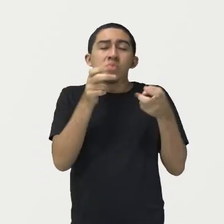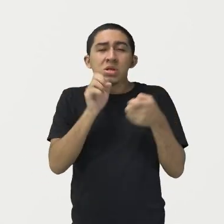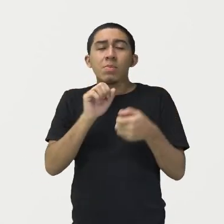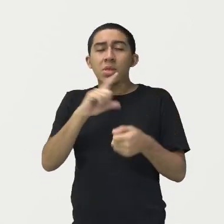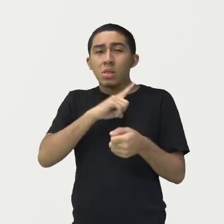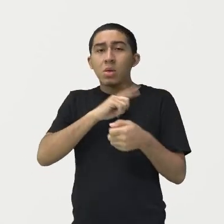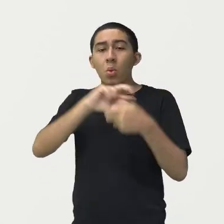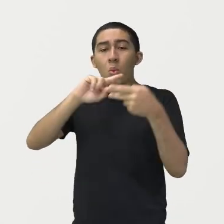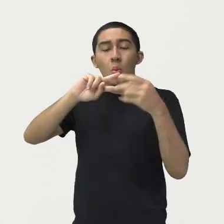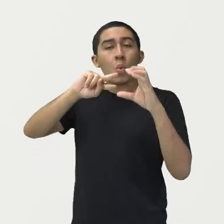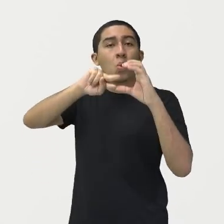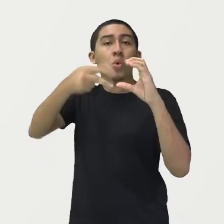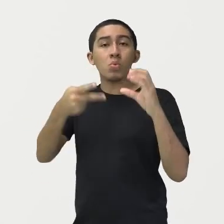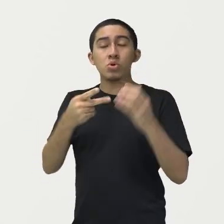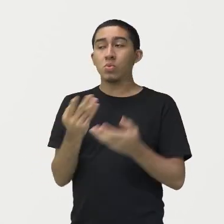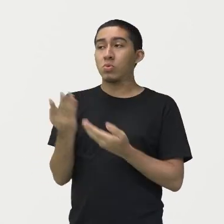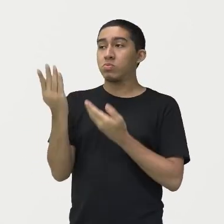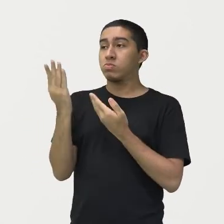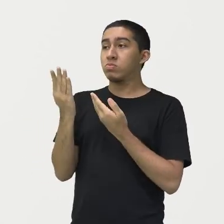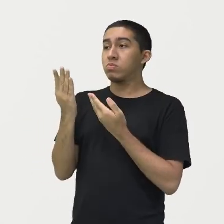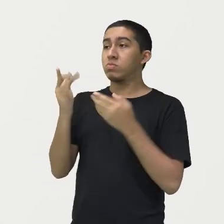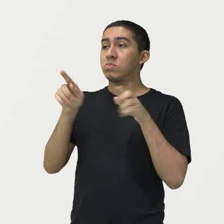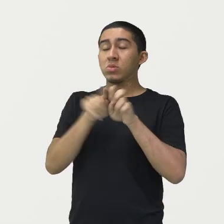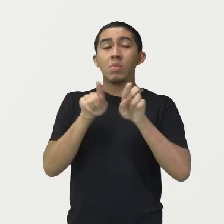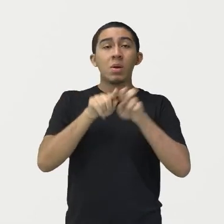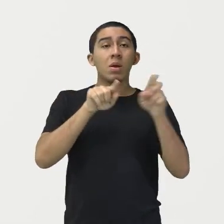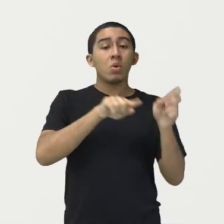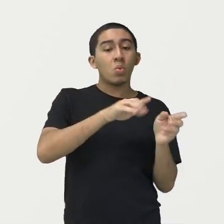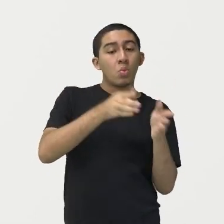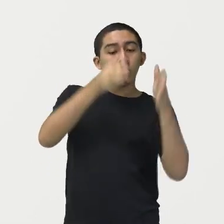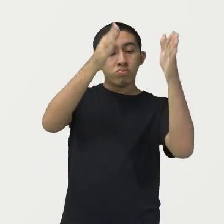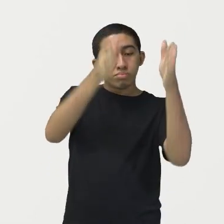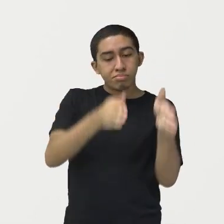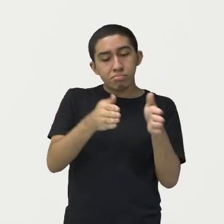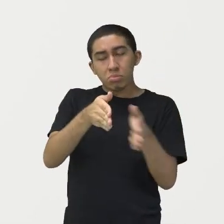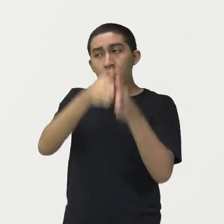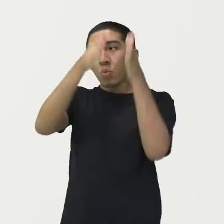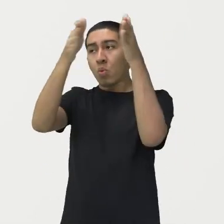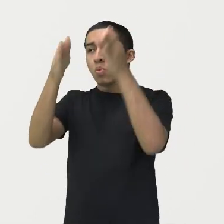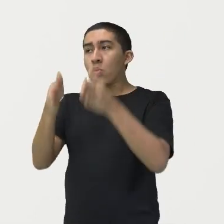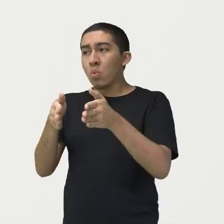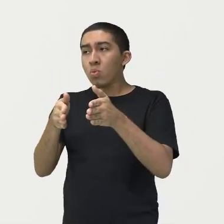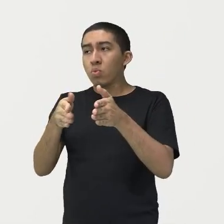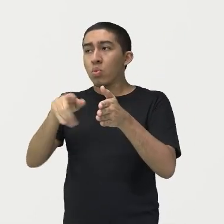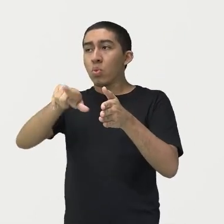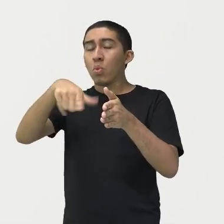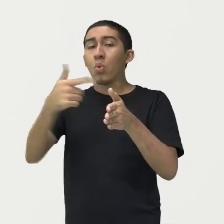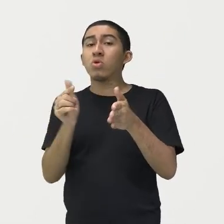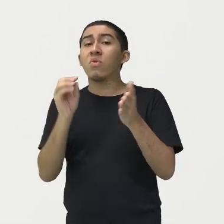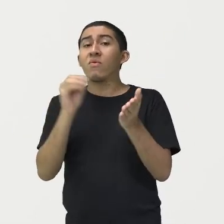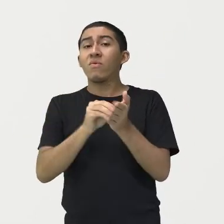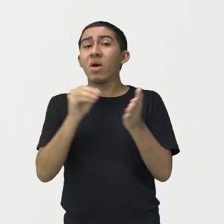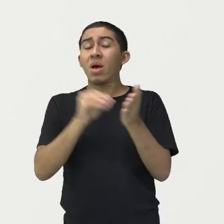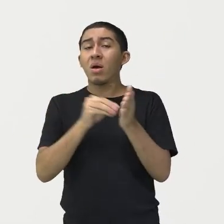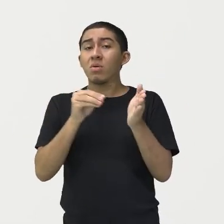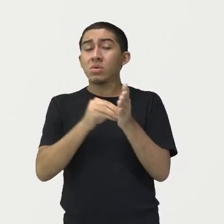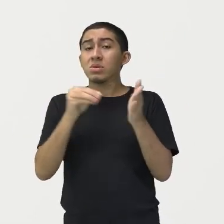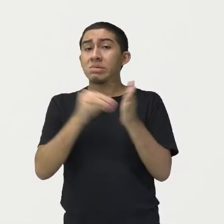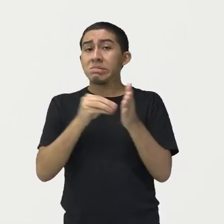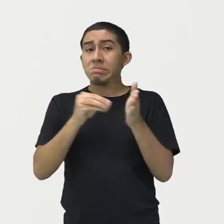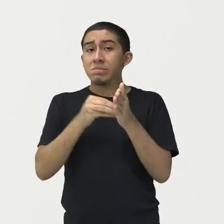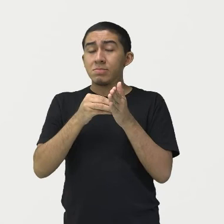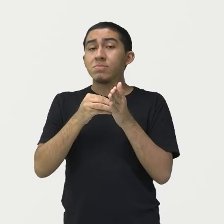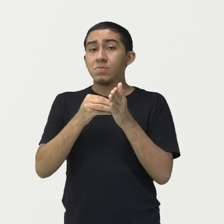aqui que a estrutura do outro cromossomo está faltando a metade no braço curto, foi